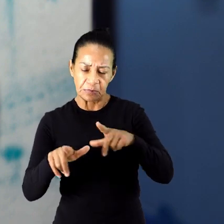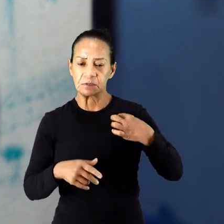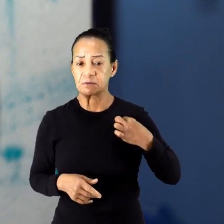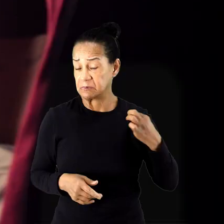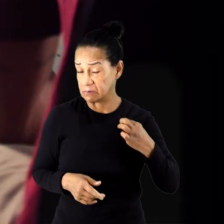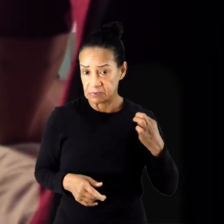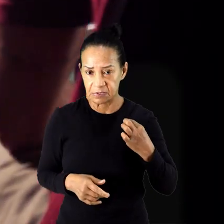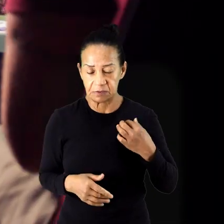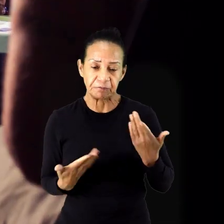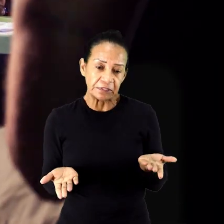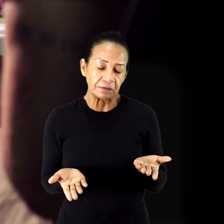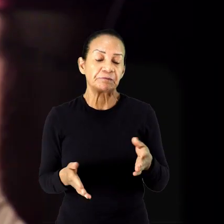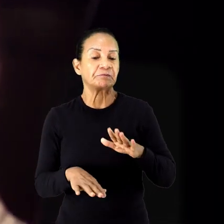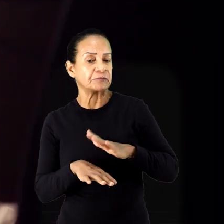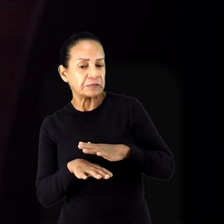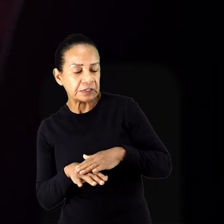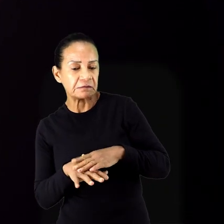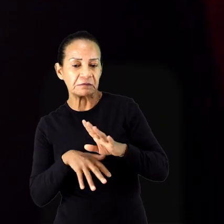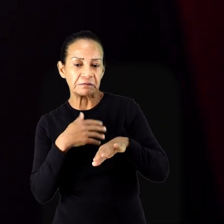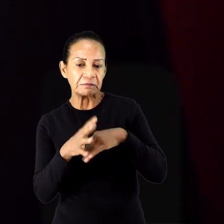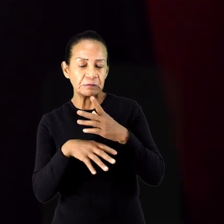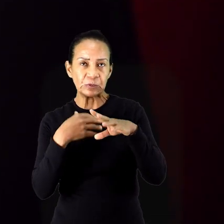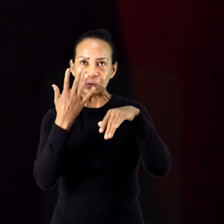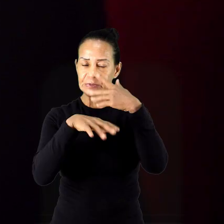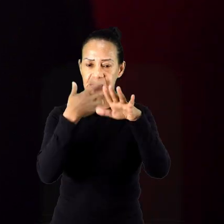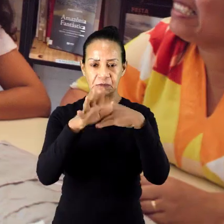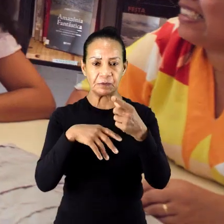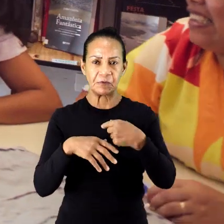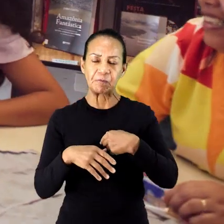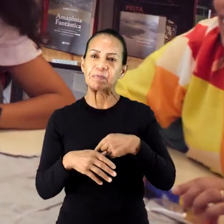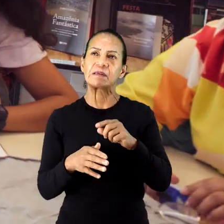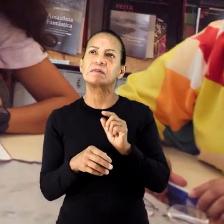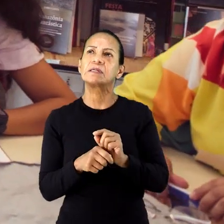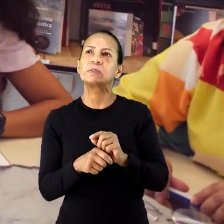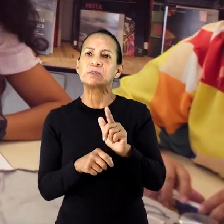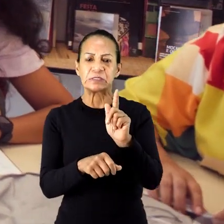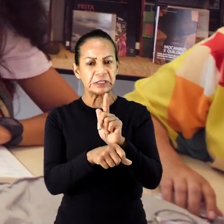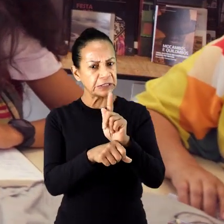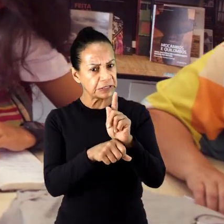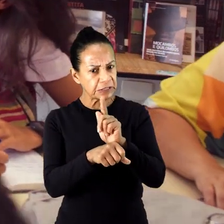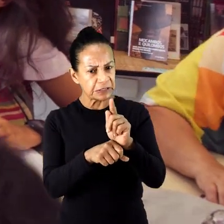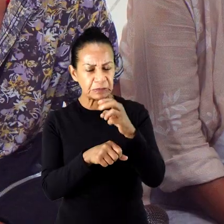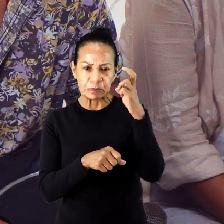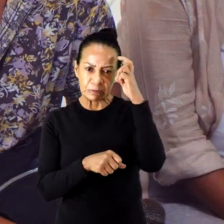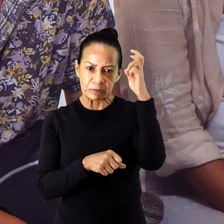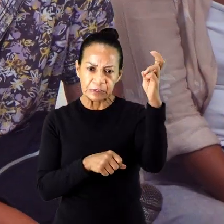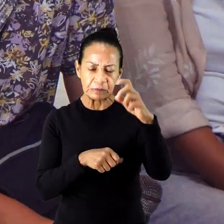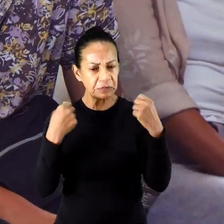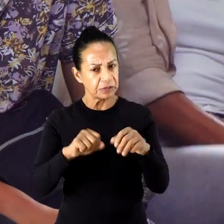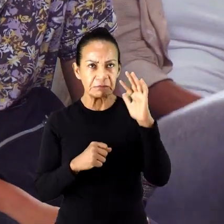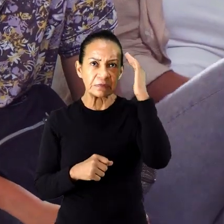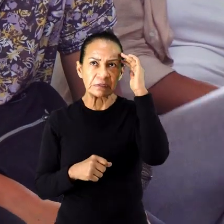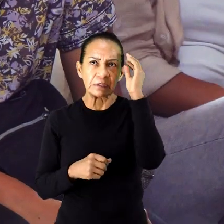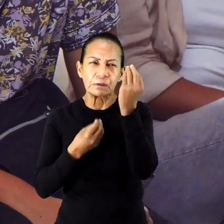como voluntário. Chegou um momento que ficou tudo bastante bagunçado na cabeça. Né? Eu mesmo estudando gestão cultural, falava, poxa, mas